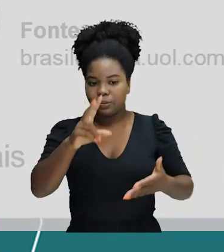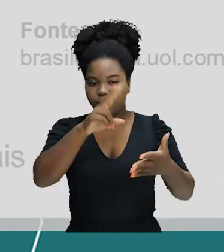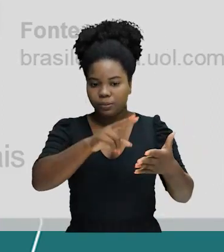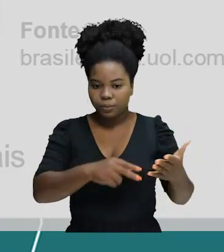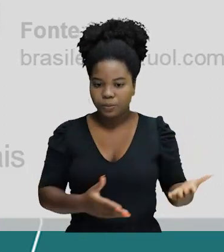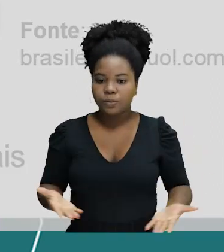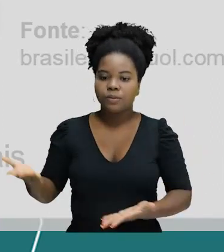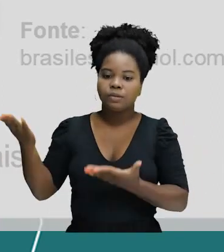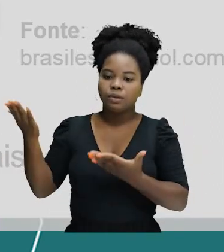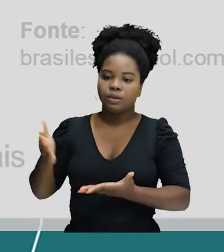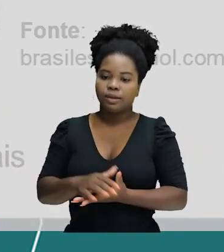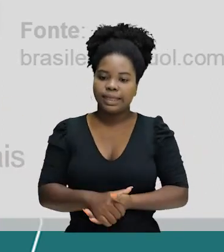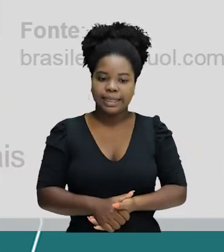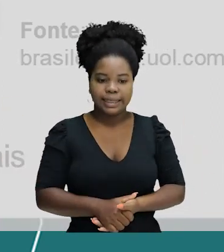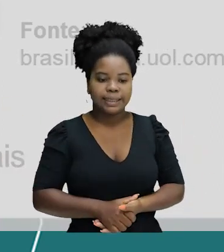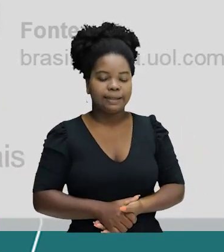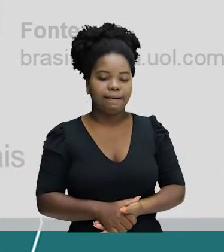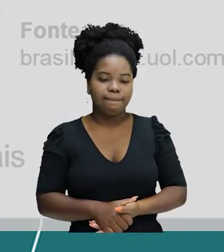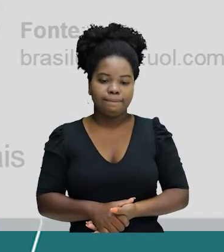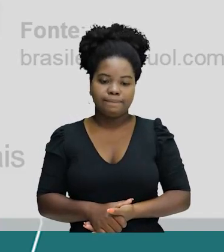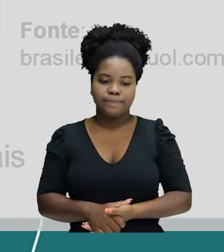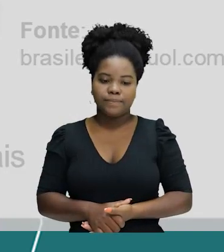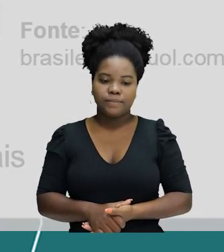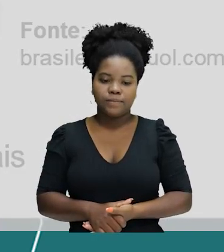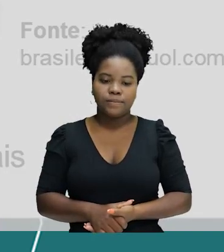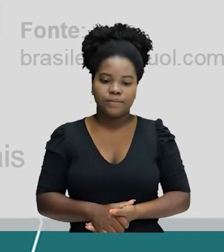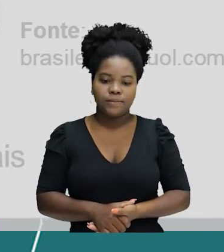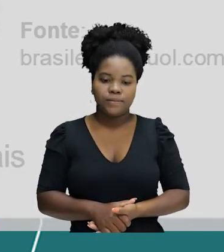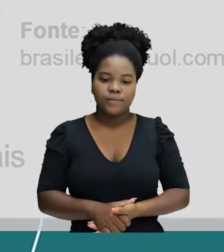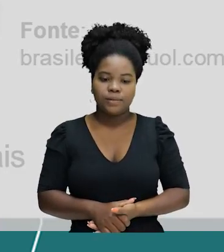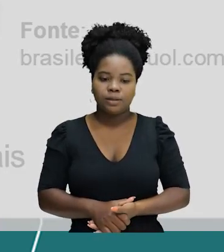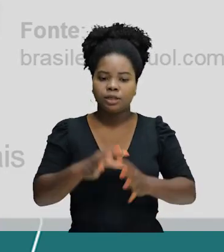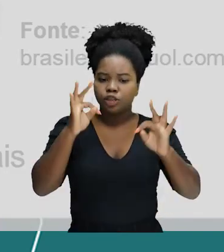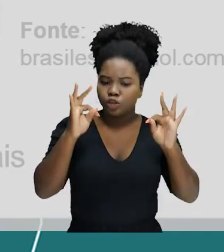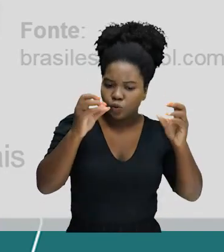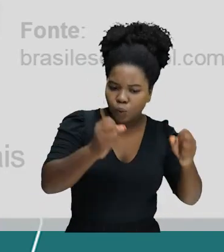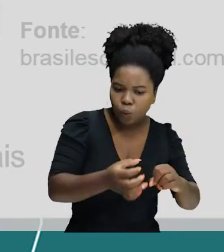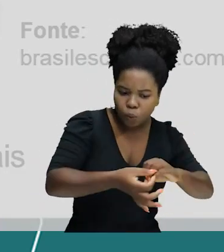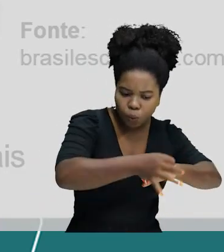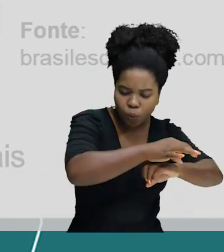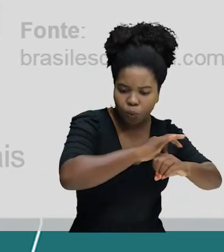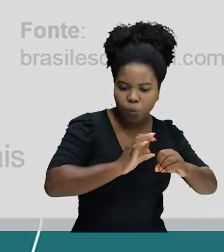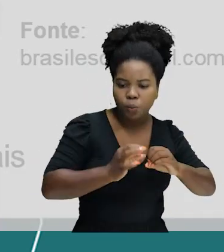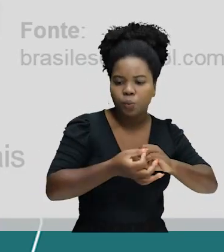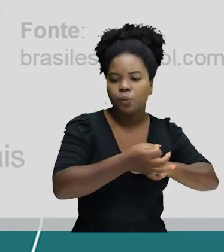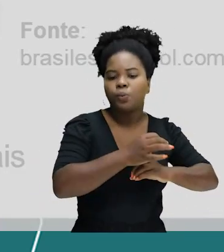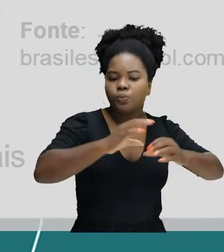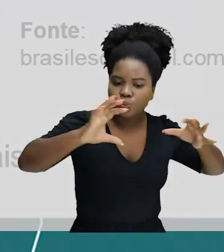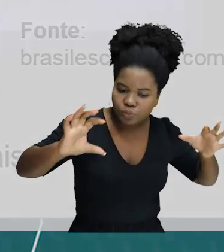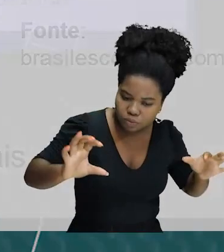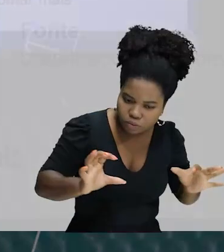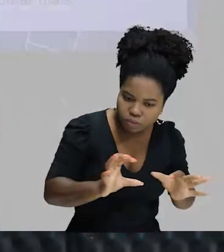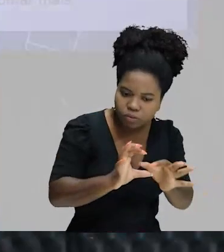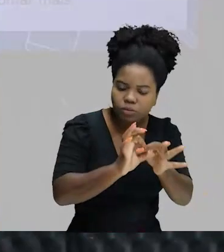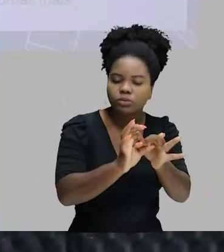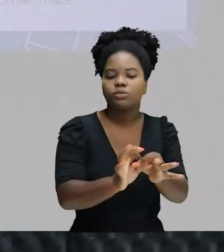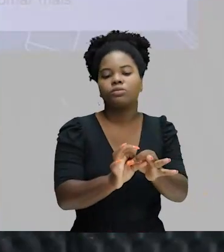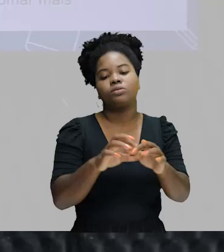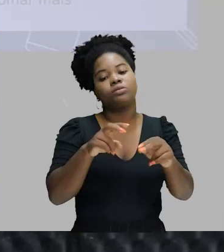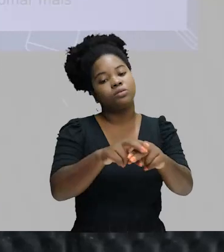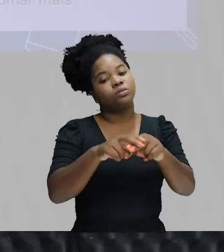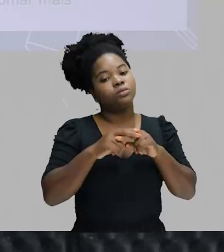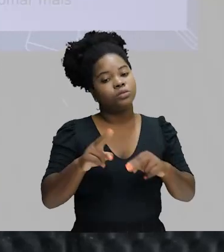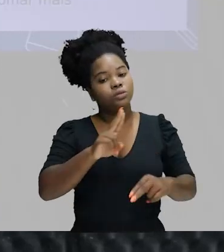são incorporados na cadeia do polímero. Então, todos os átomos são unidos. Então, por isso chamamos